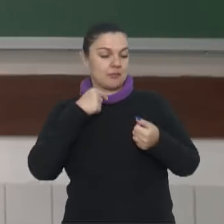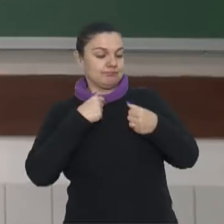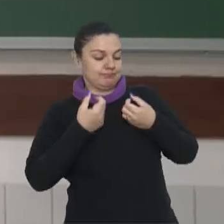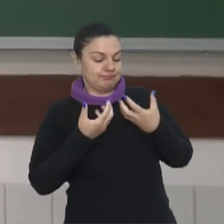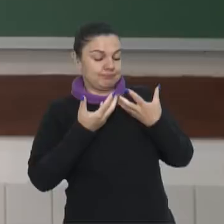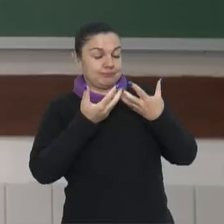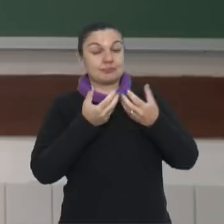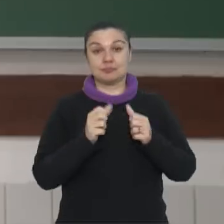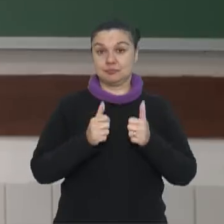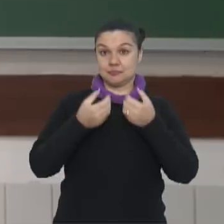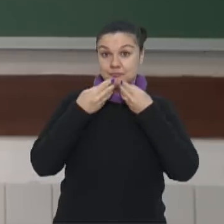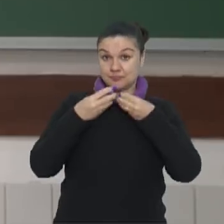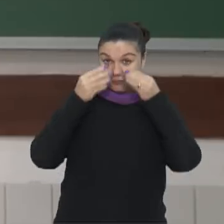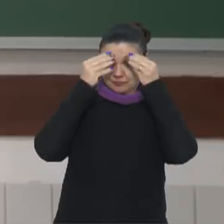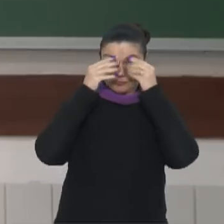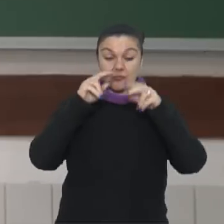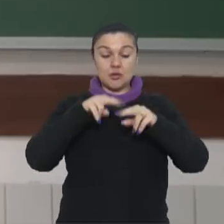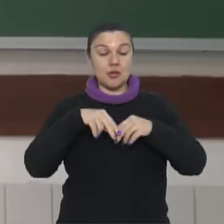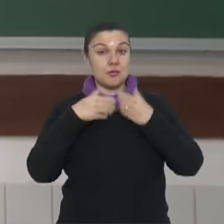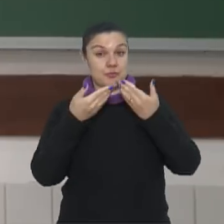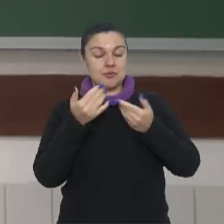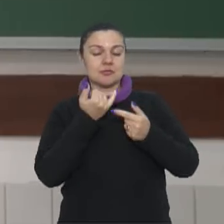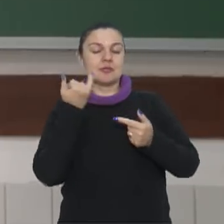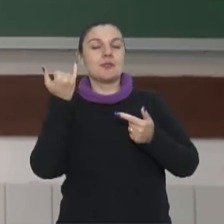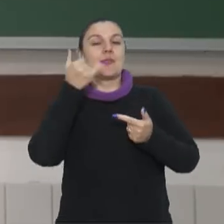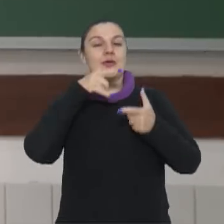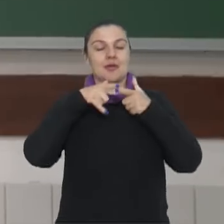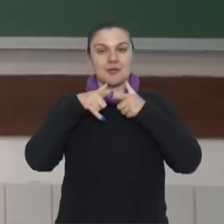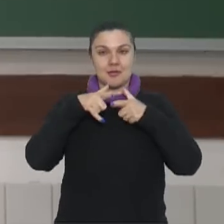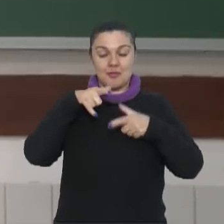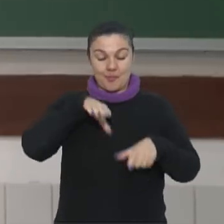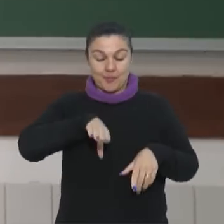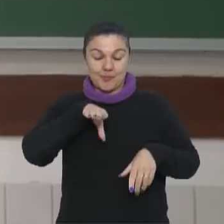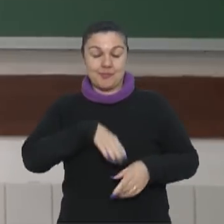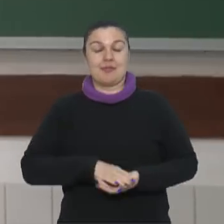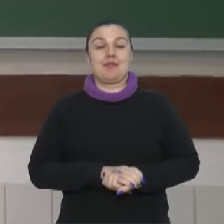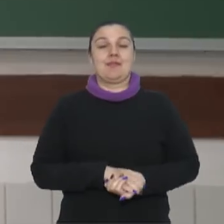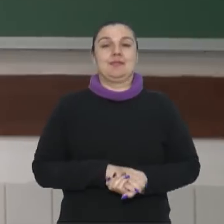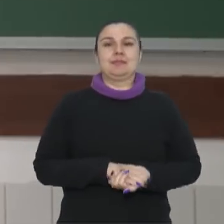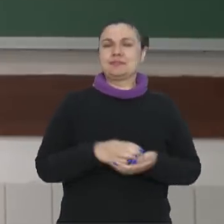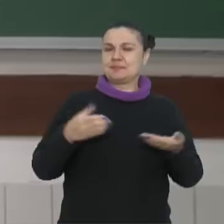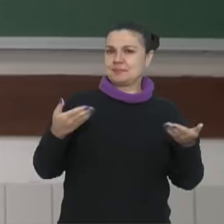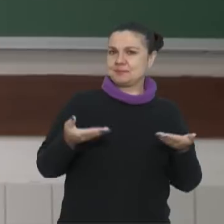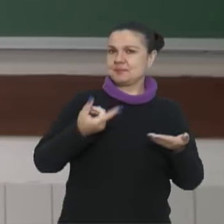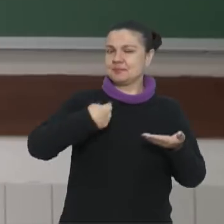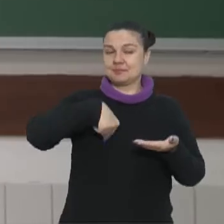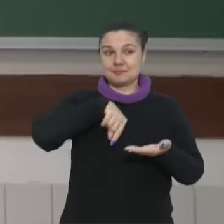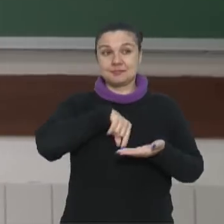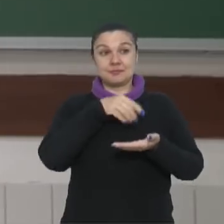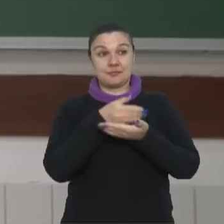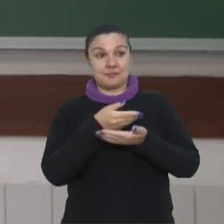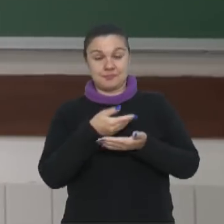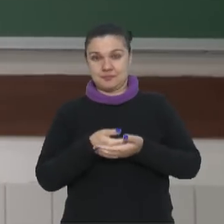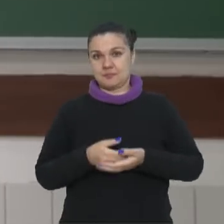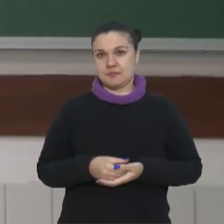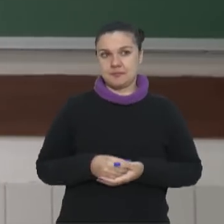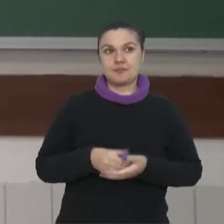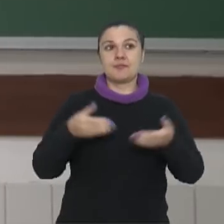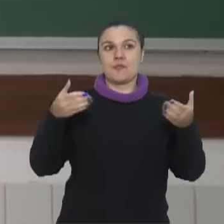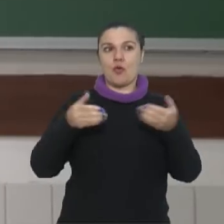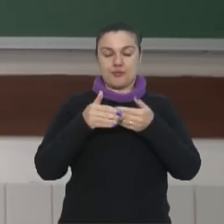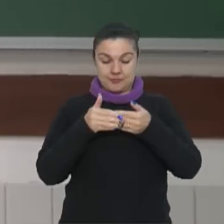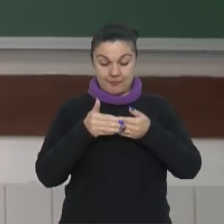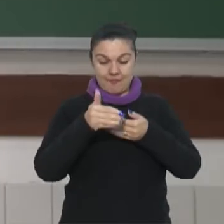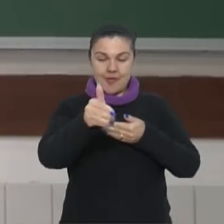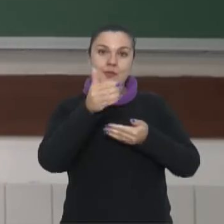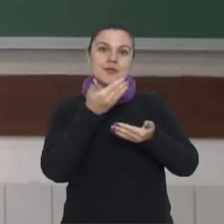repertórios linguísticos, por isso tão importante a língua portuguesa, ok? Bom, o que a gente vai estudar hoje? Nós vamos continuar